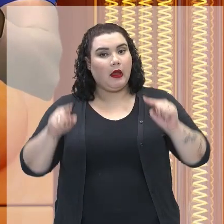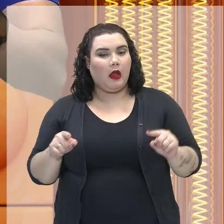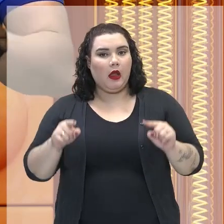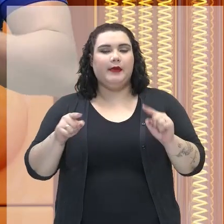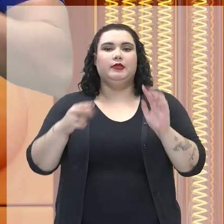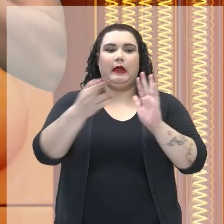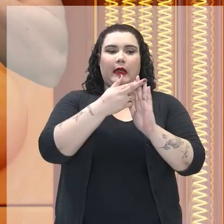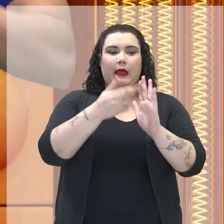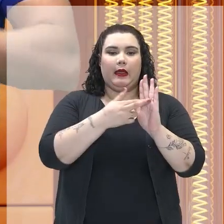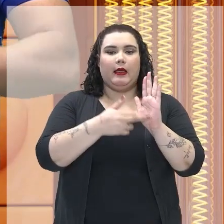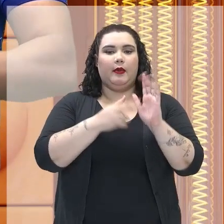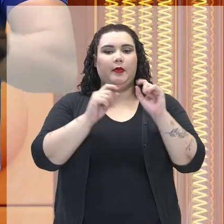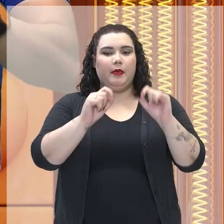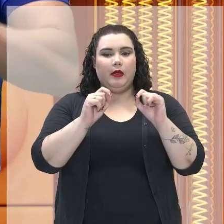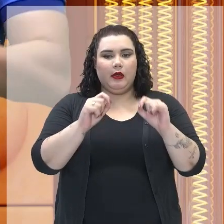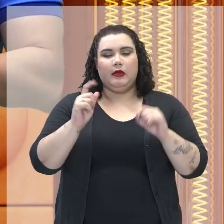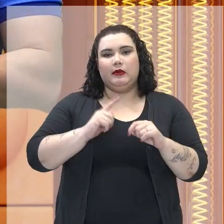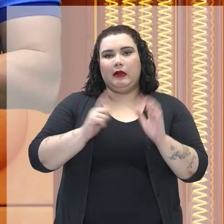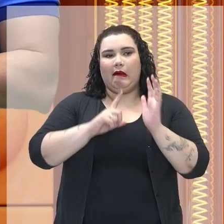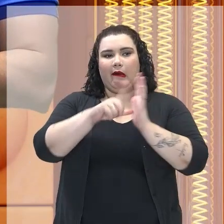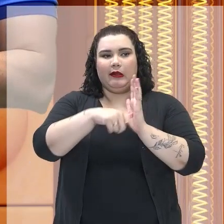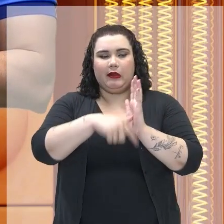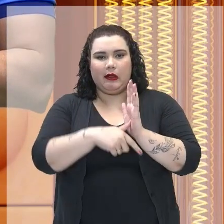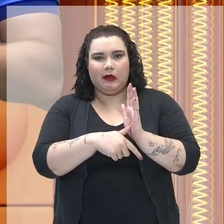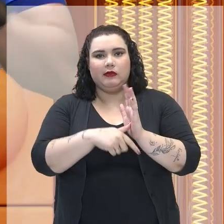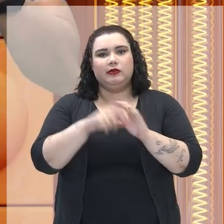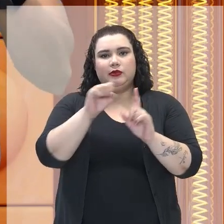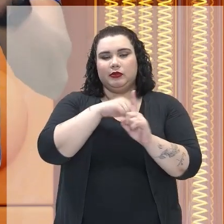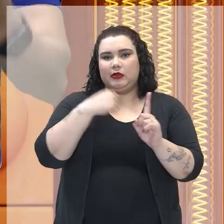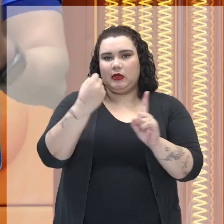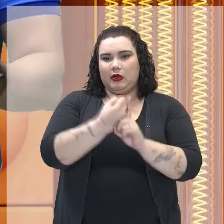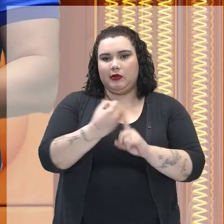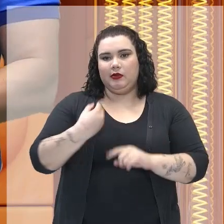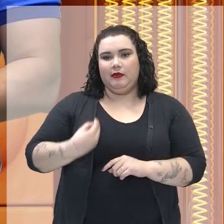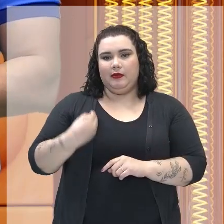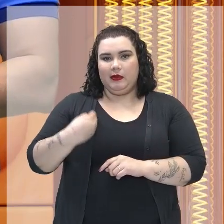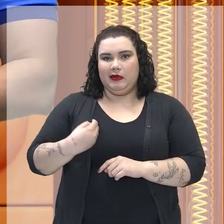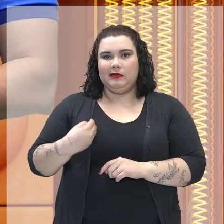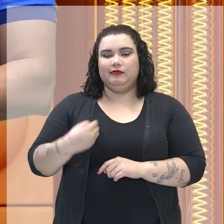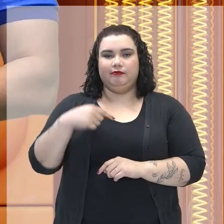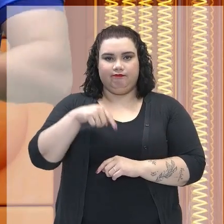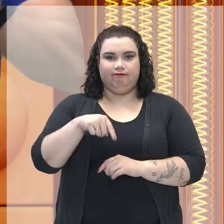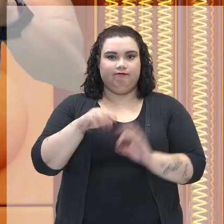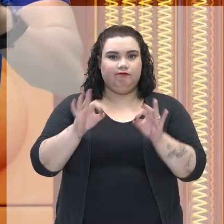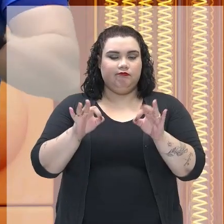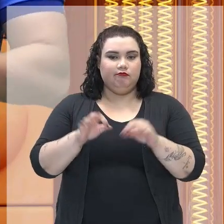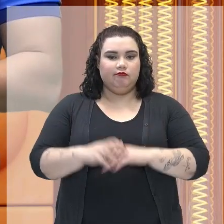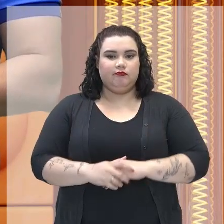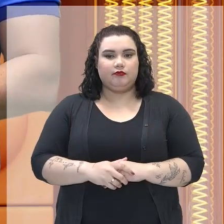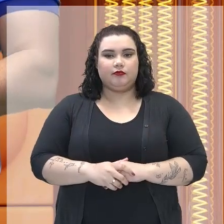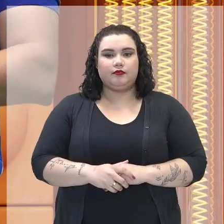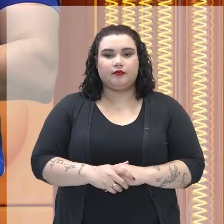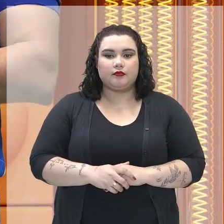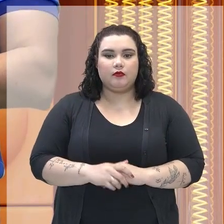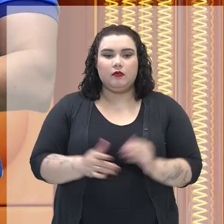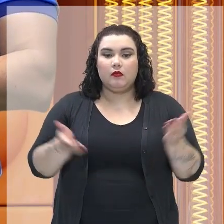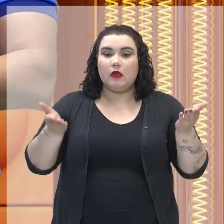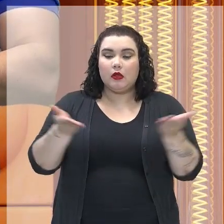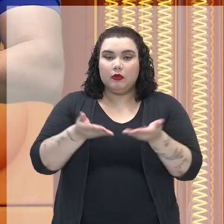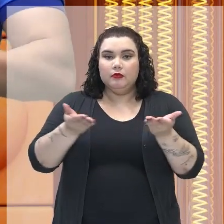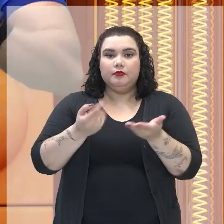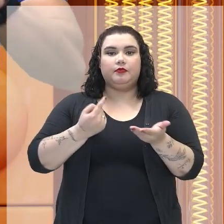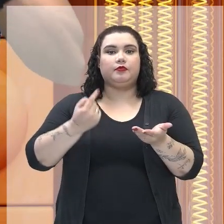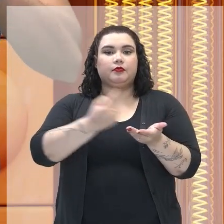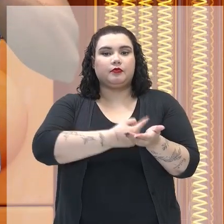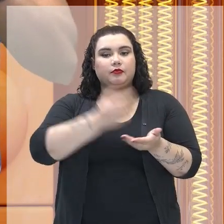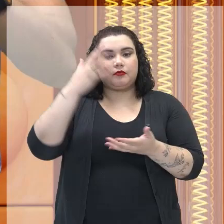regra mesmo, ela vai provocar um atraso para a sociedade que vivencia aquela guerra. Tudo bem? Bem, agora nós vamos